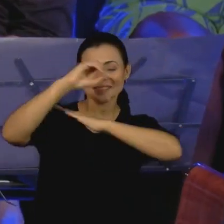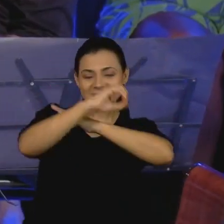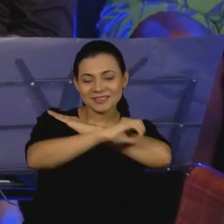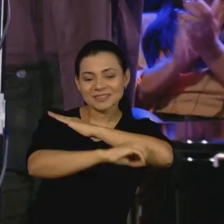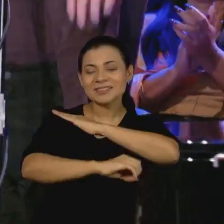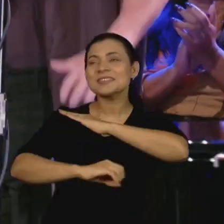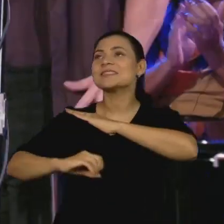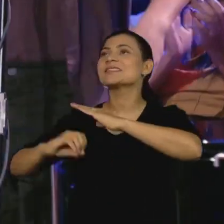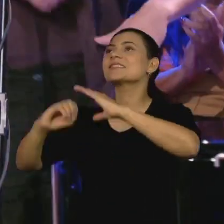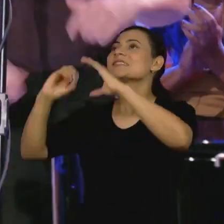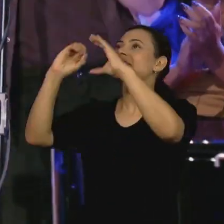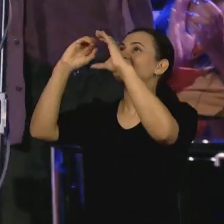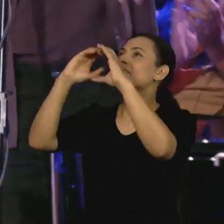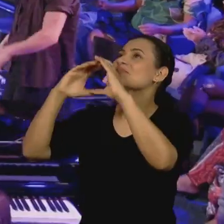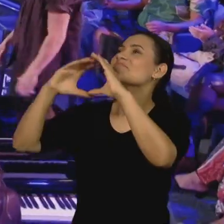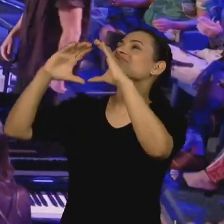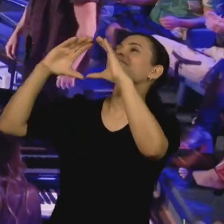cheia.